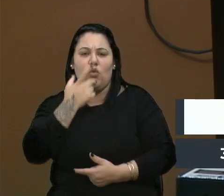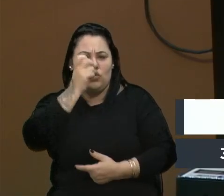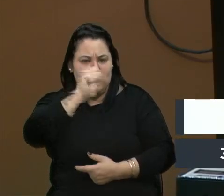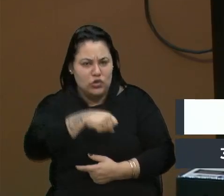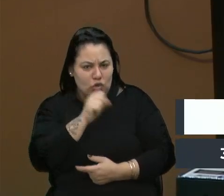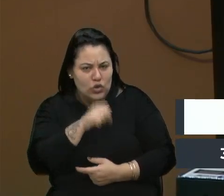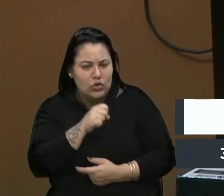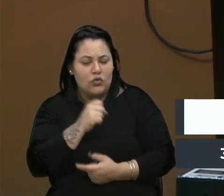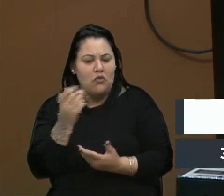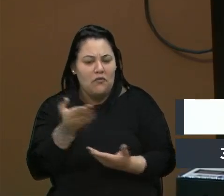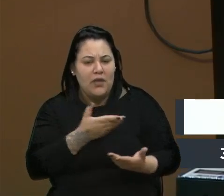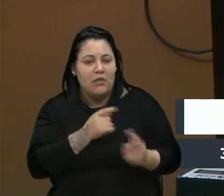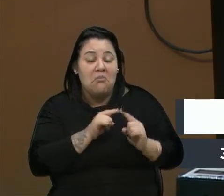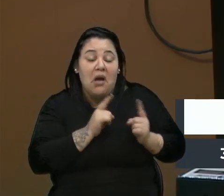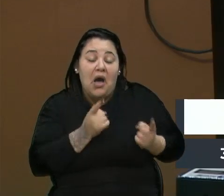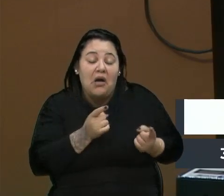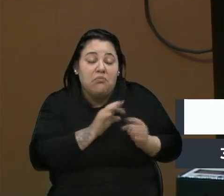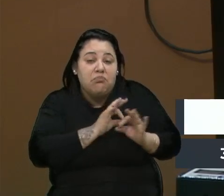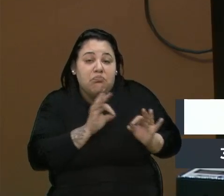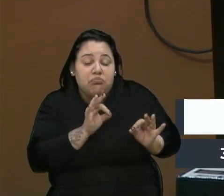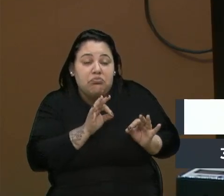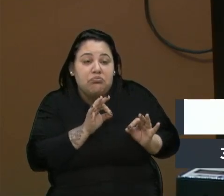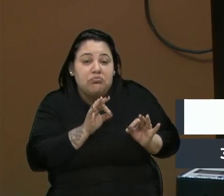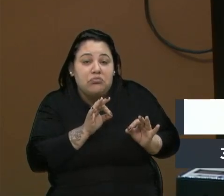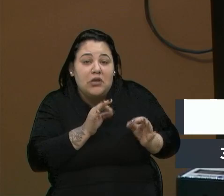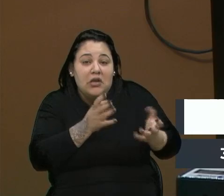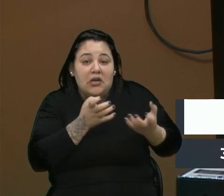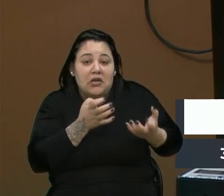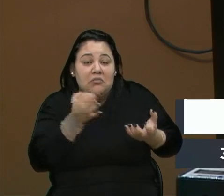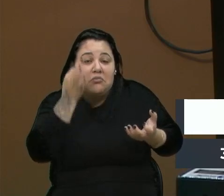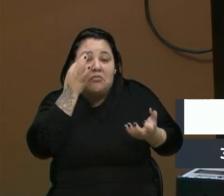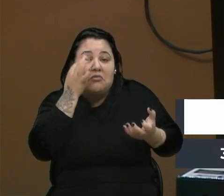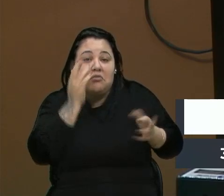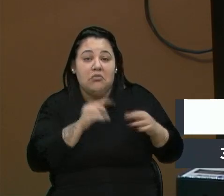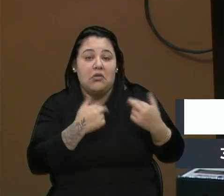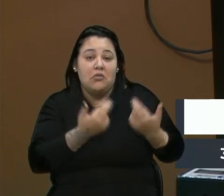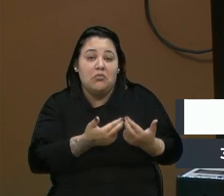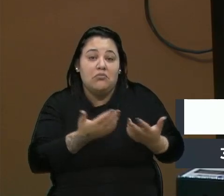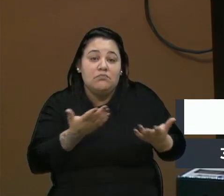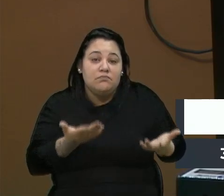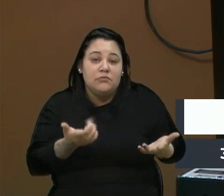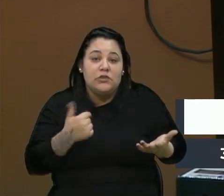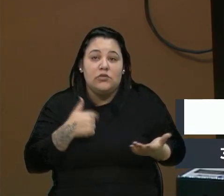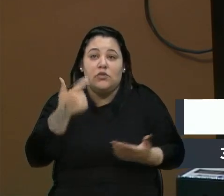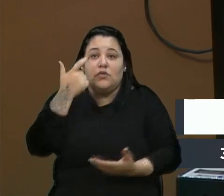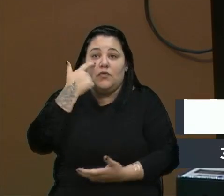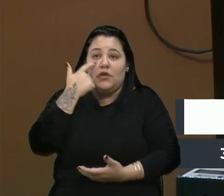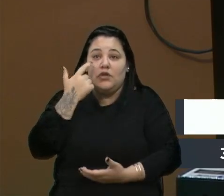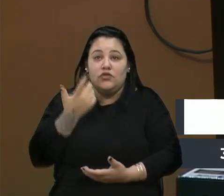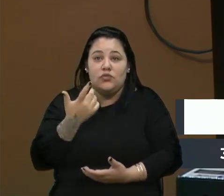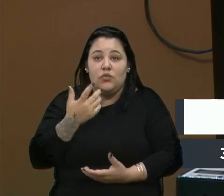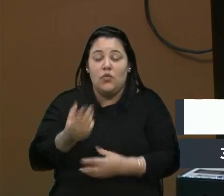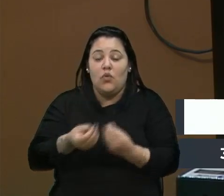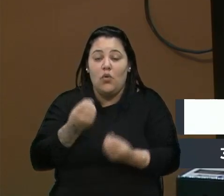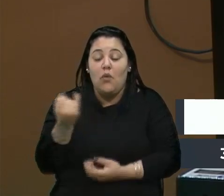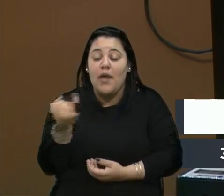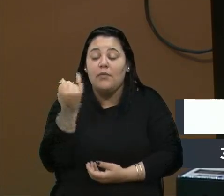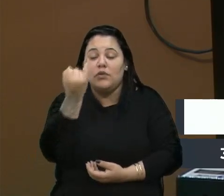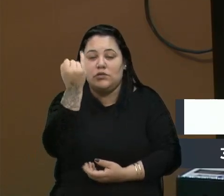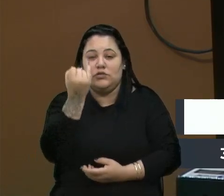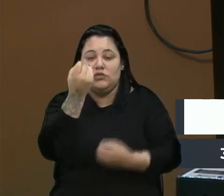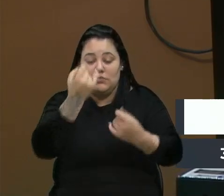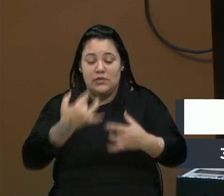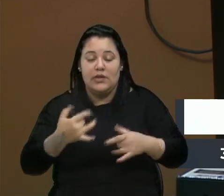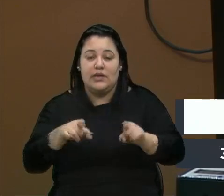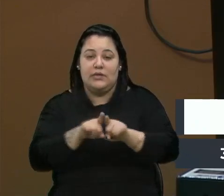mas infelizmente ontem ninguém apareceu na reunião. Então eu vejo assim, ó, e é importante ressaltar que